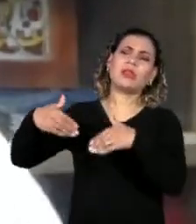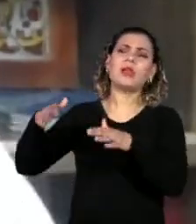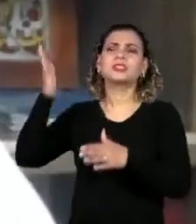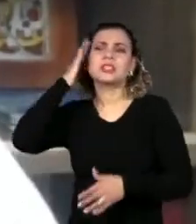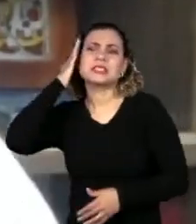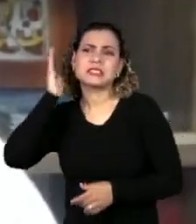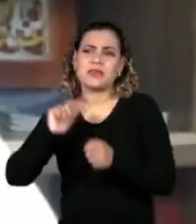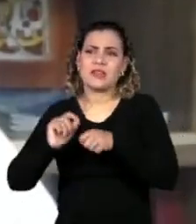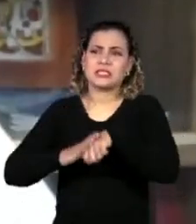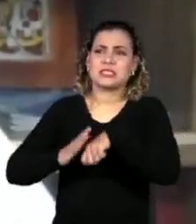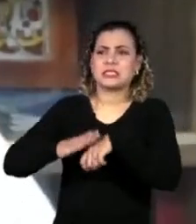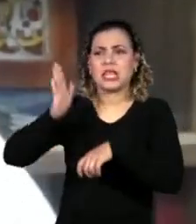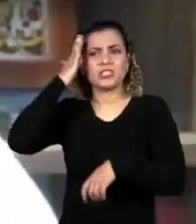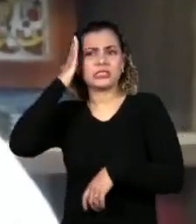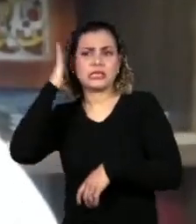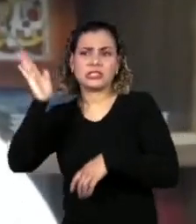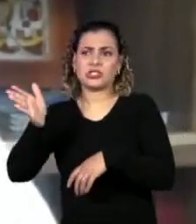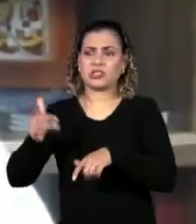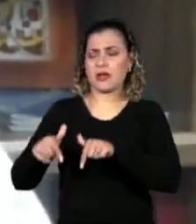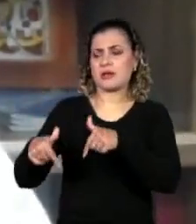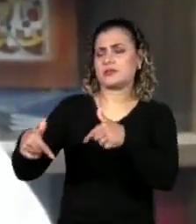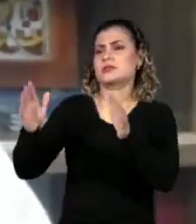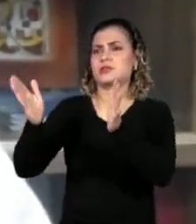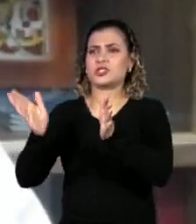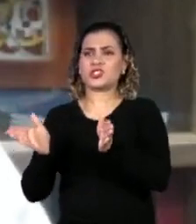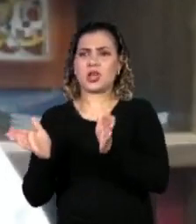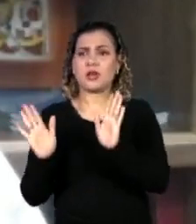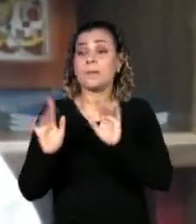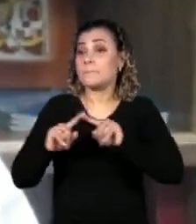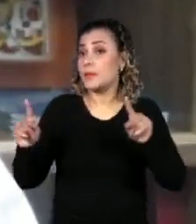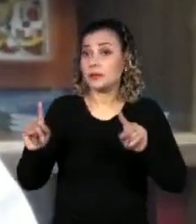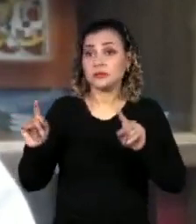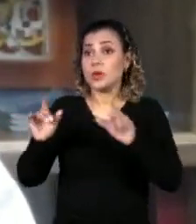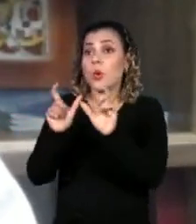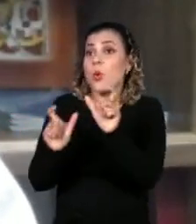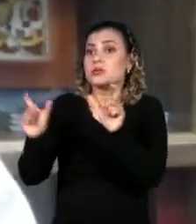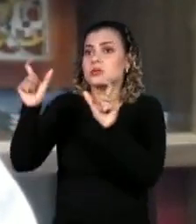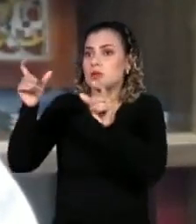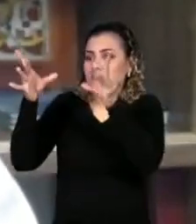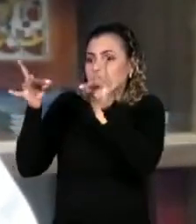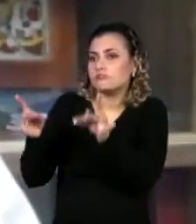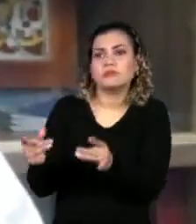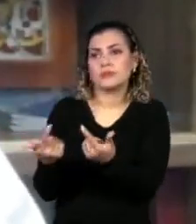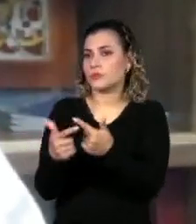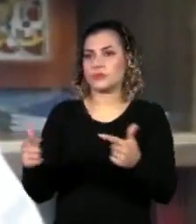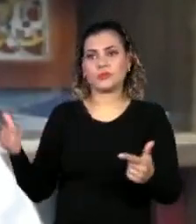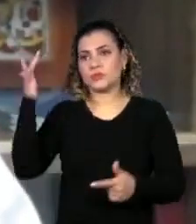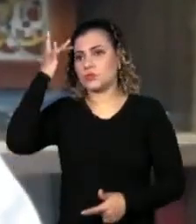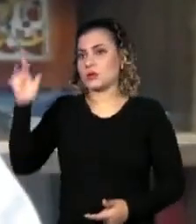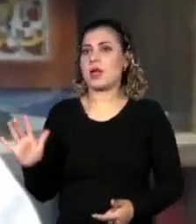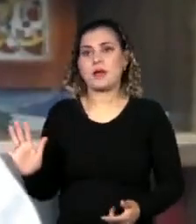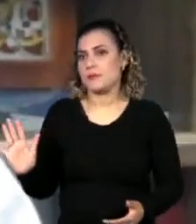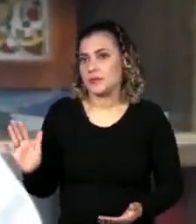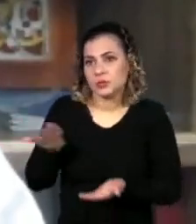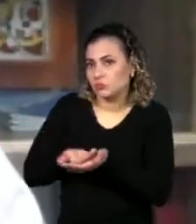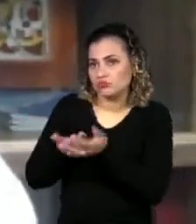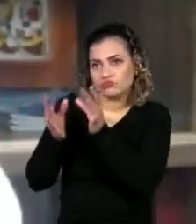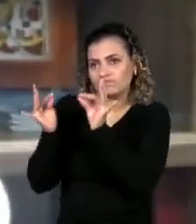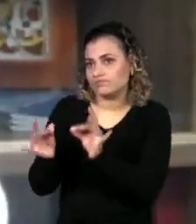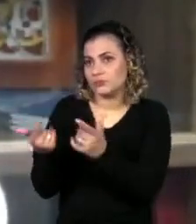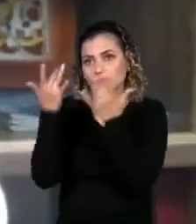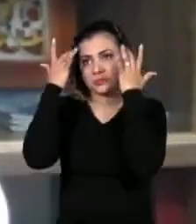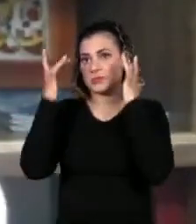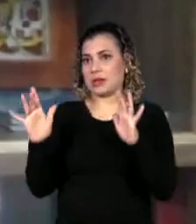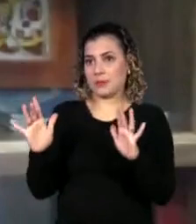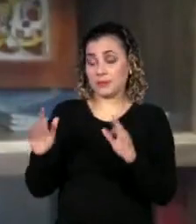sei fazer, da experiência prática, sem ter conceitos mais aprofundados. E há, né, isso, análise de mercado e assim por diante.